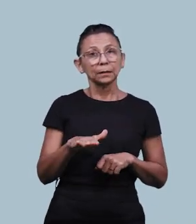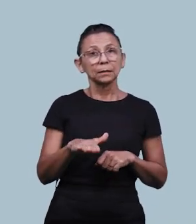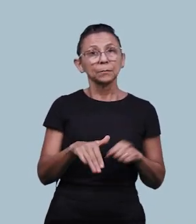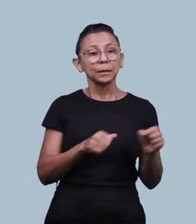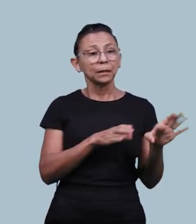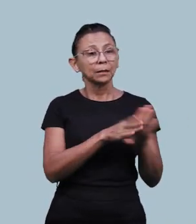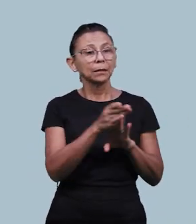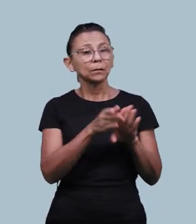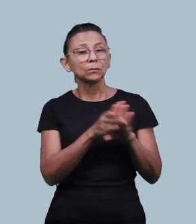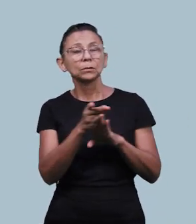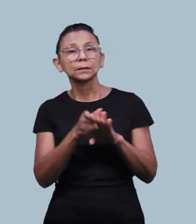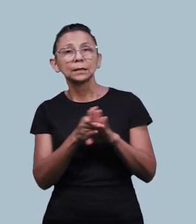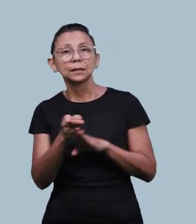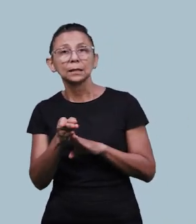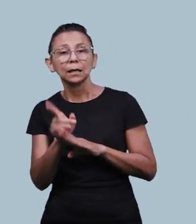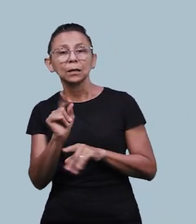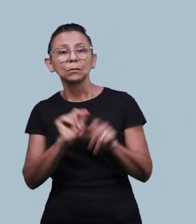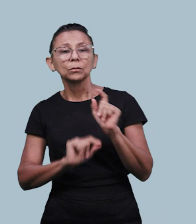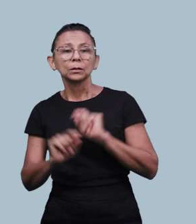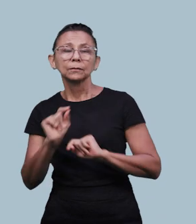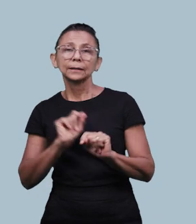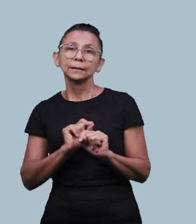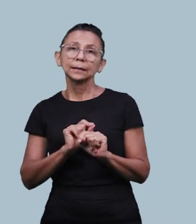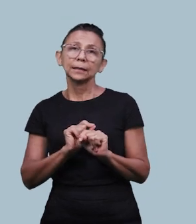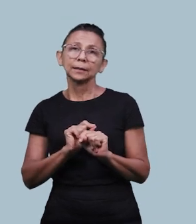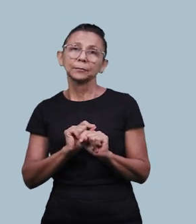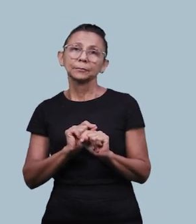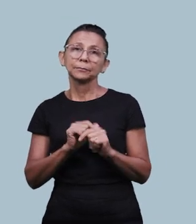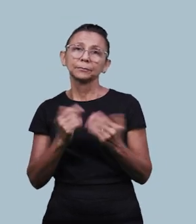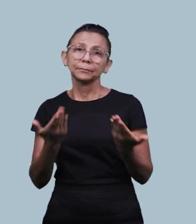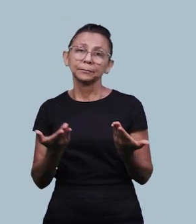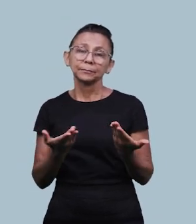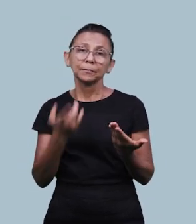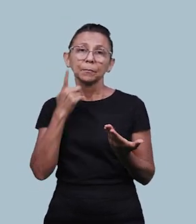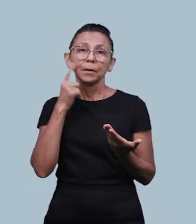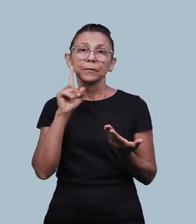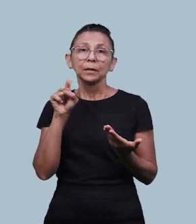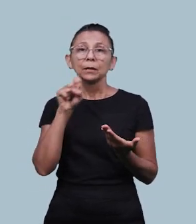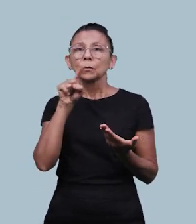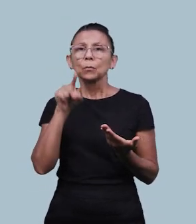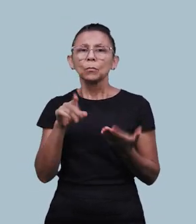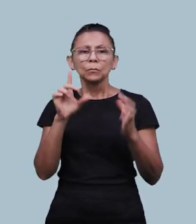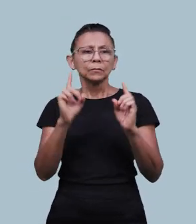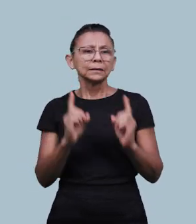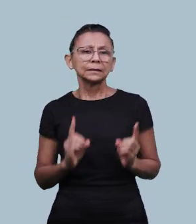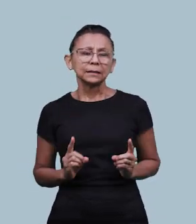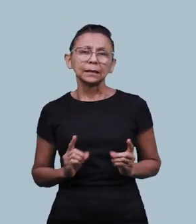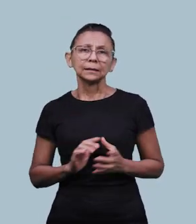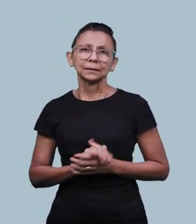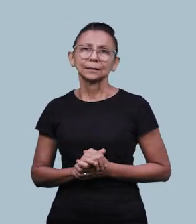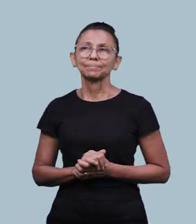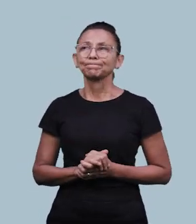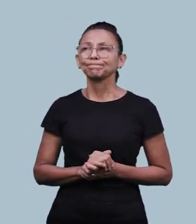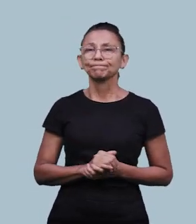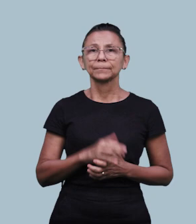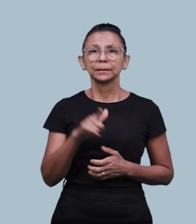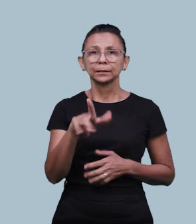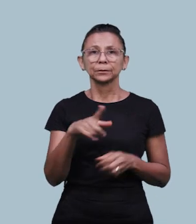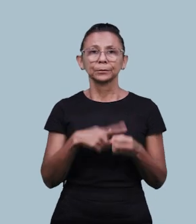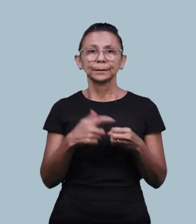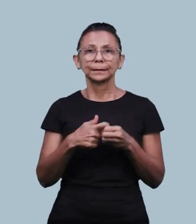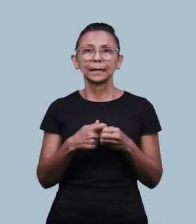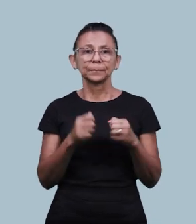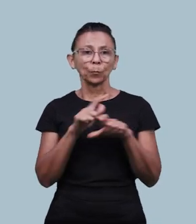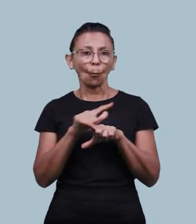encaminhamentos para os serviços que serão necessários de acordo com a deficiência identificada. Mas se você está numa cidade que não tem